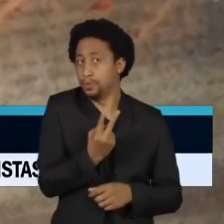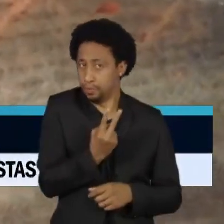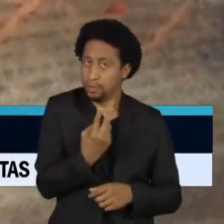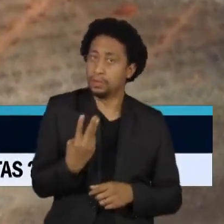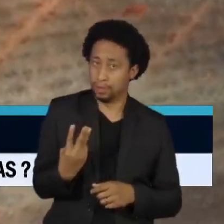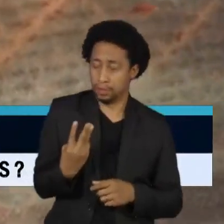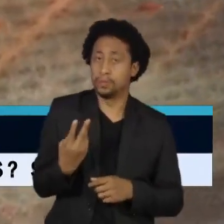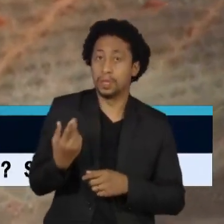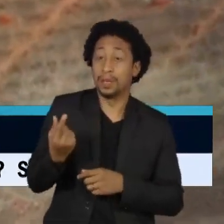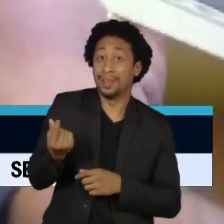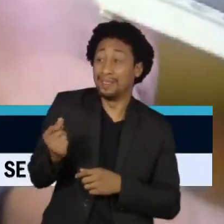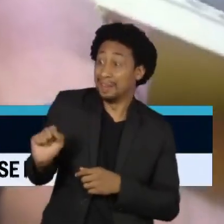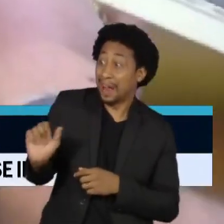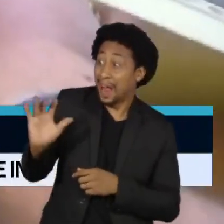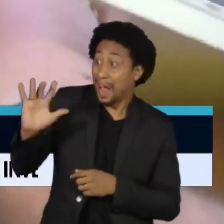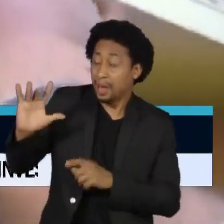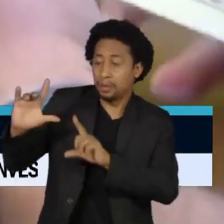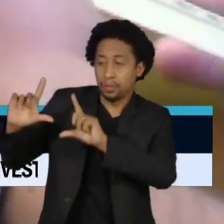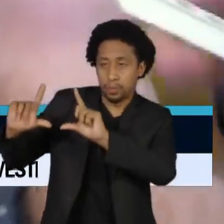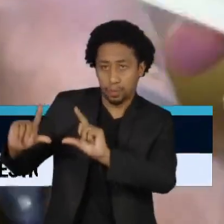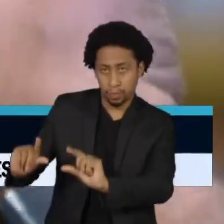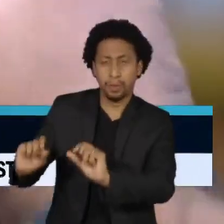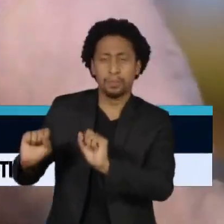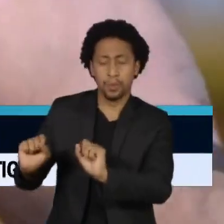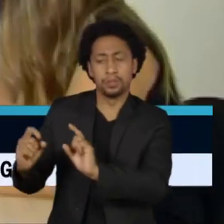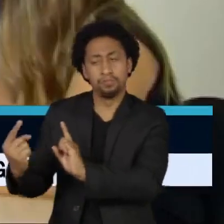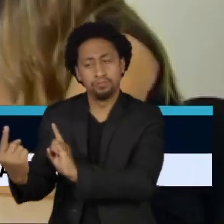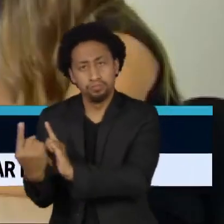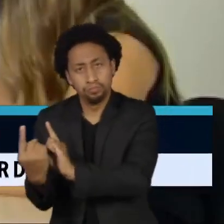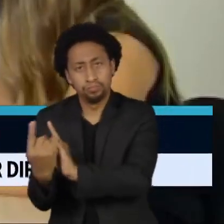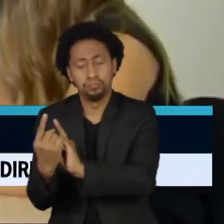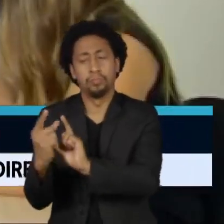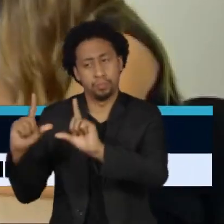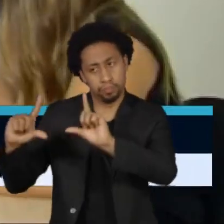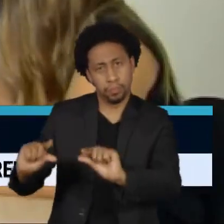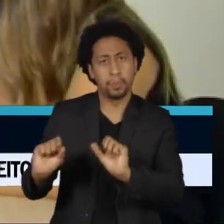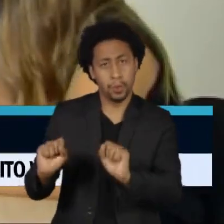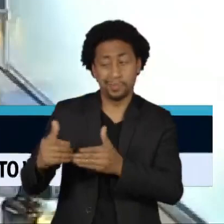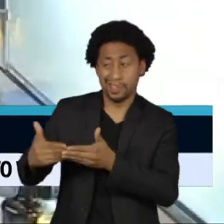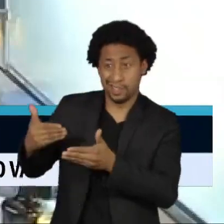preços, também, inclusive, preços de serviços, que subiram muito